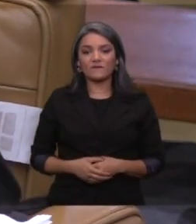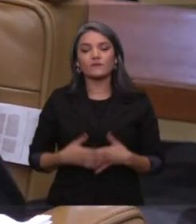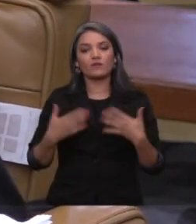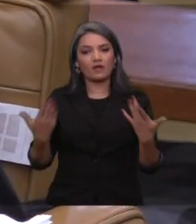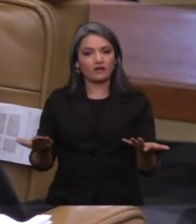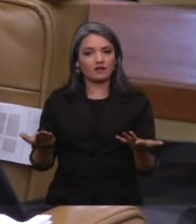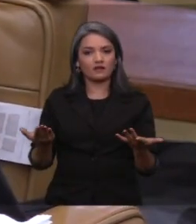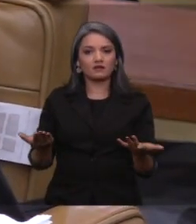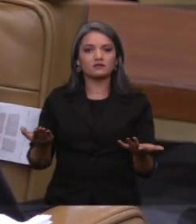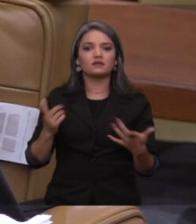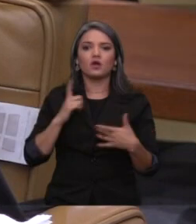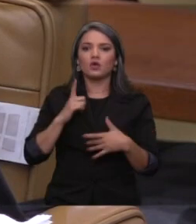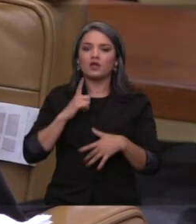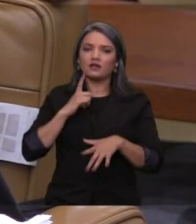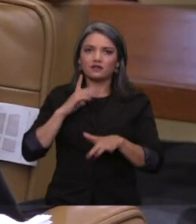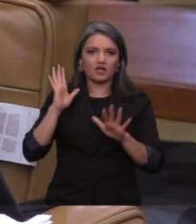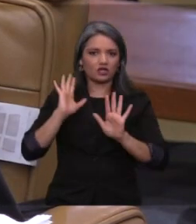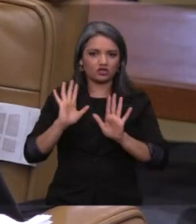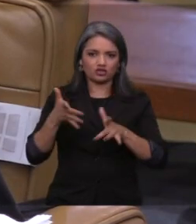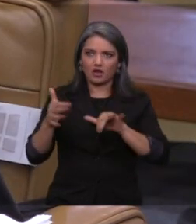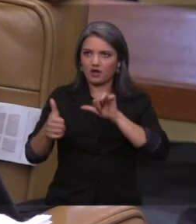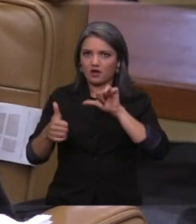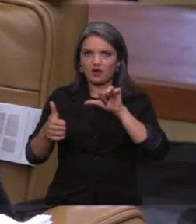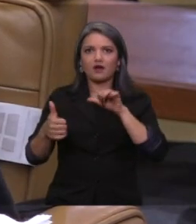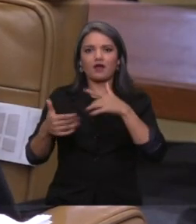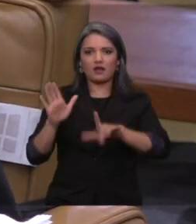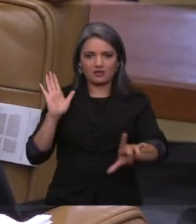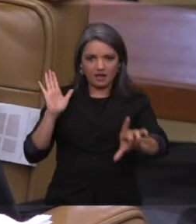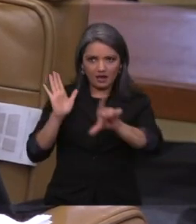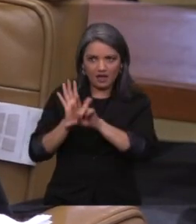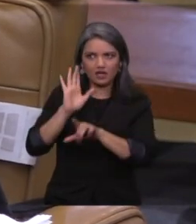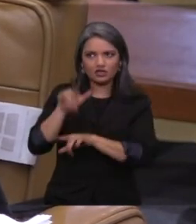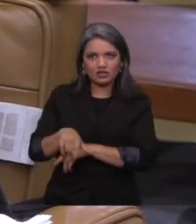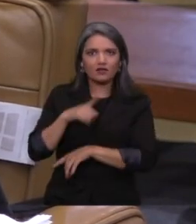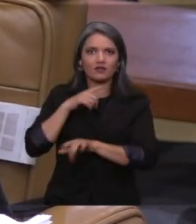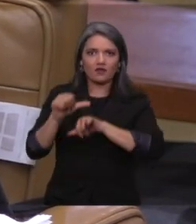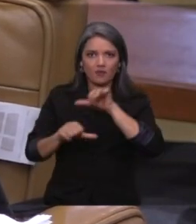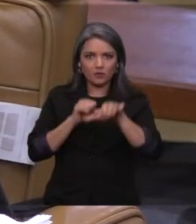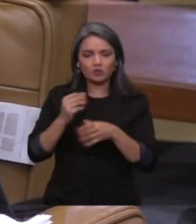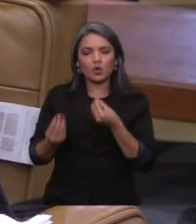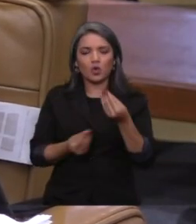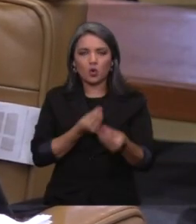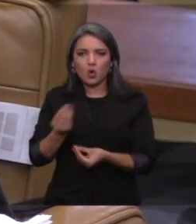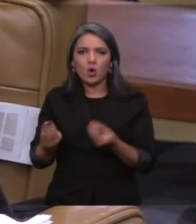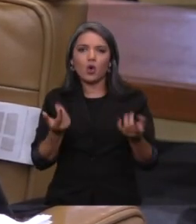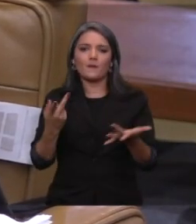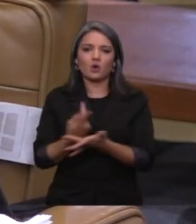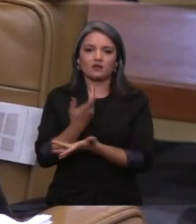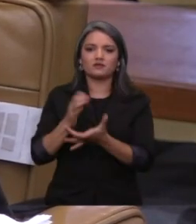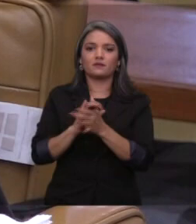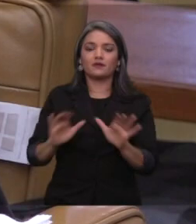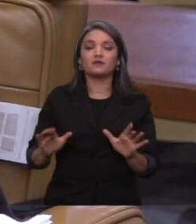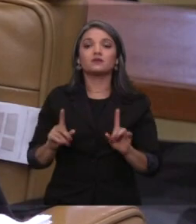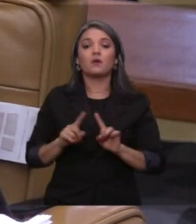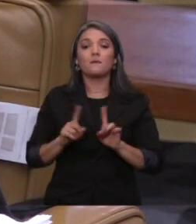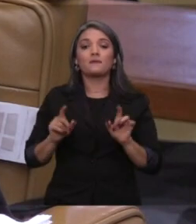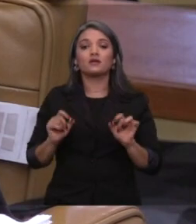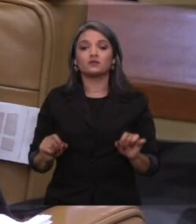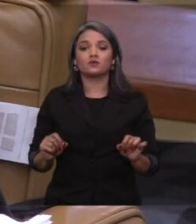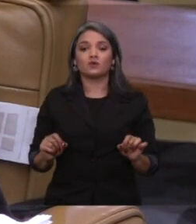da sociedade, que cada um tem o seu e tem a liberdade de tê-los, mas do ponto de vista da legislação constitucional, a presunção